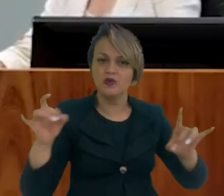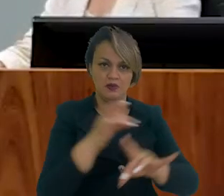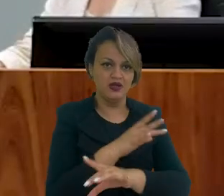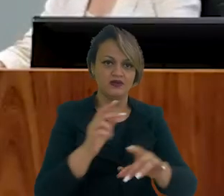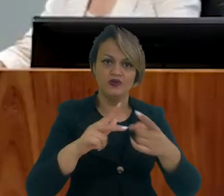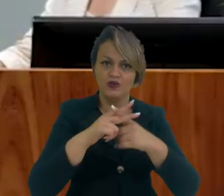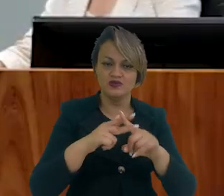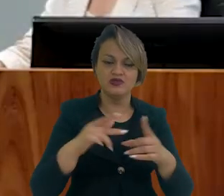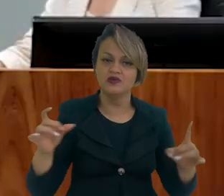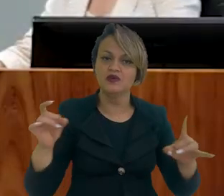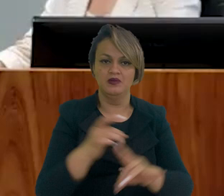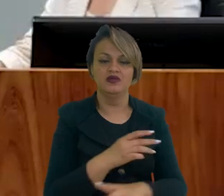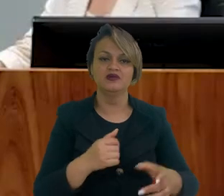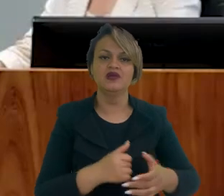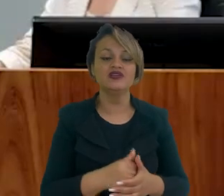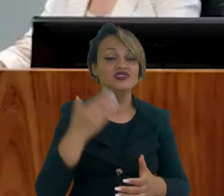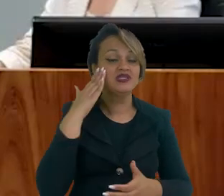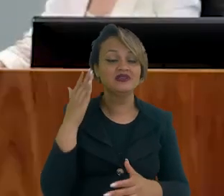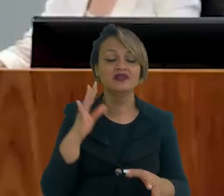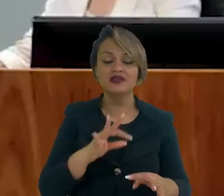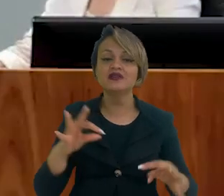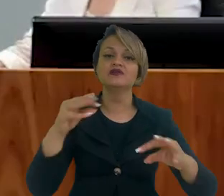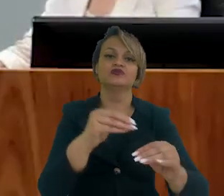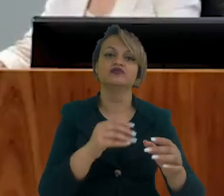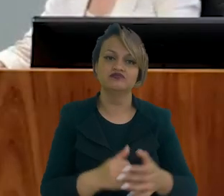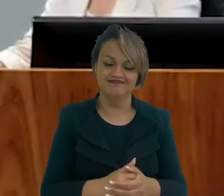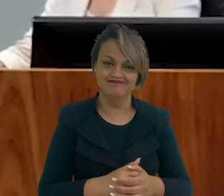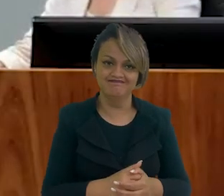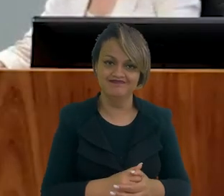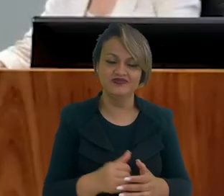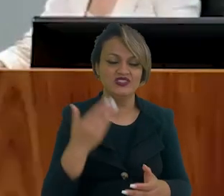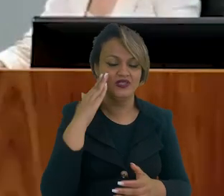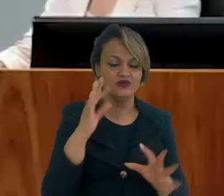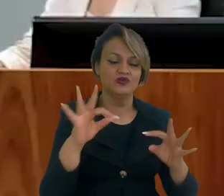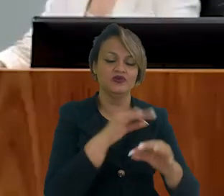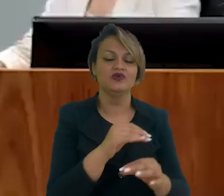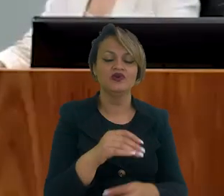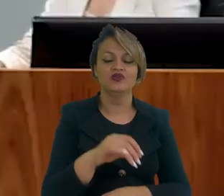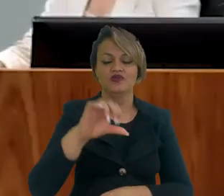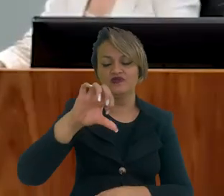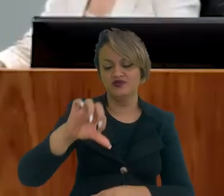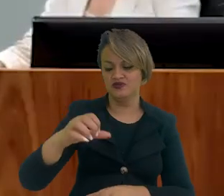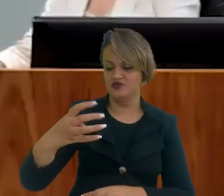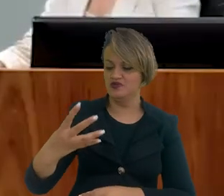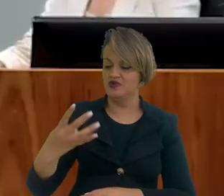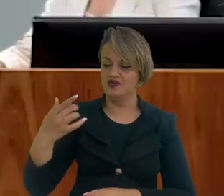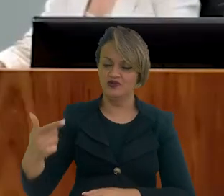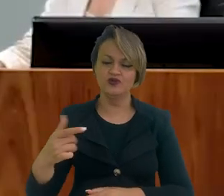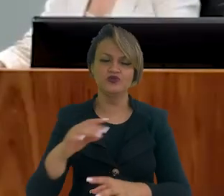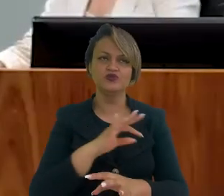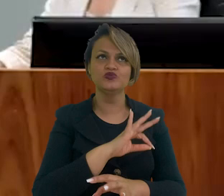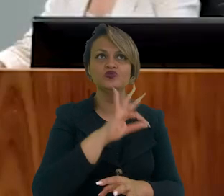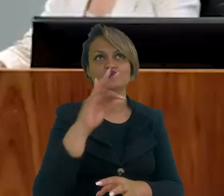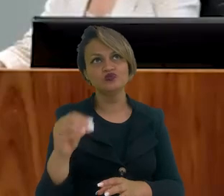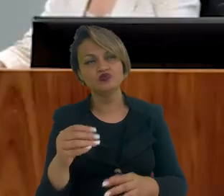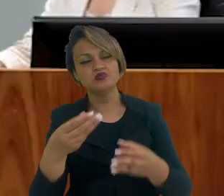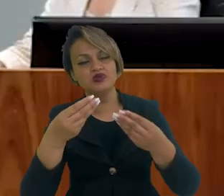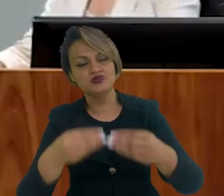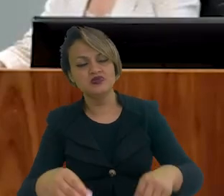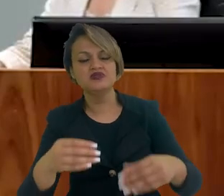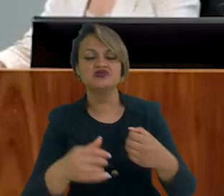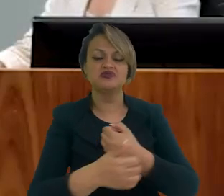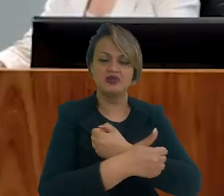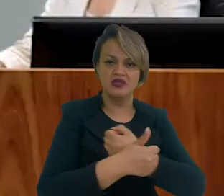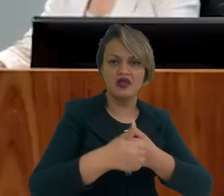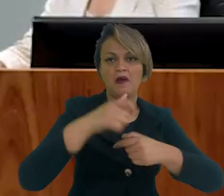o ponto de base sempre do ordenamento foi a reparação integral né então assim a gente tem que cobrir toda a extensão do dano né